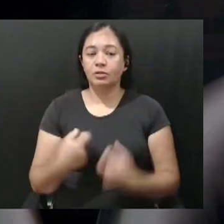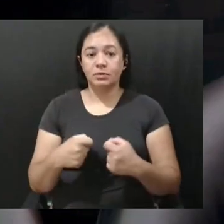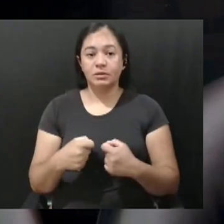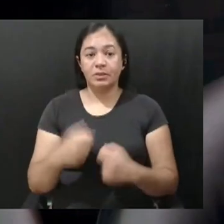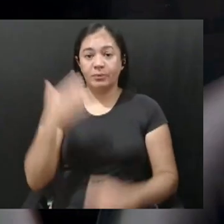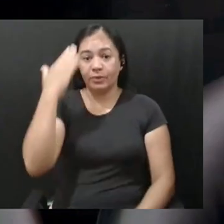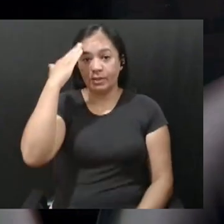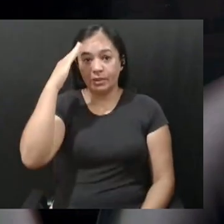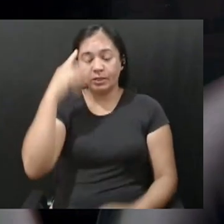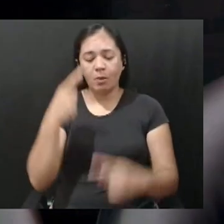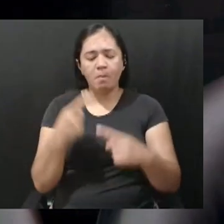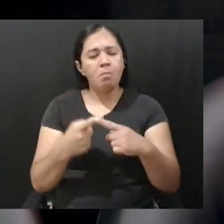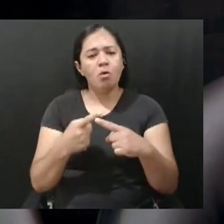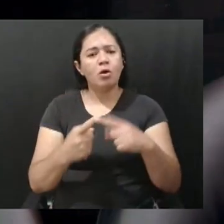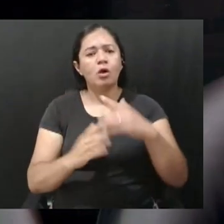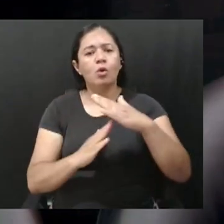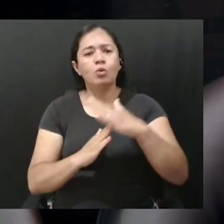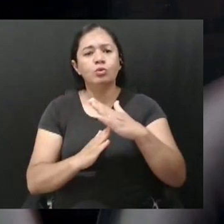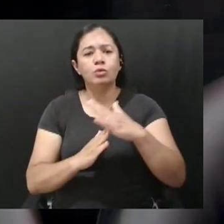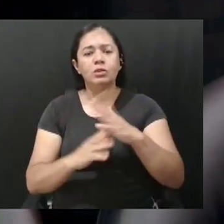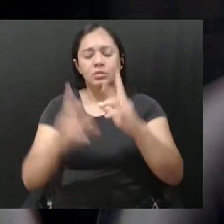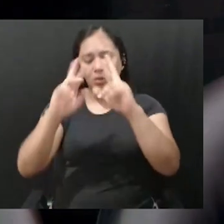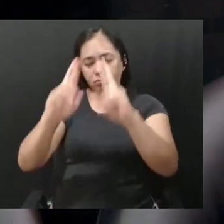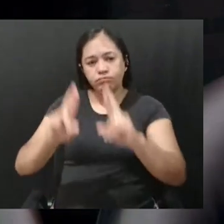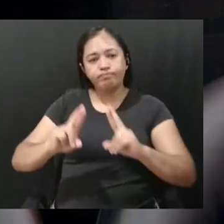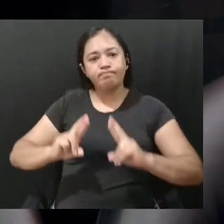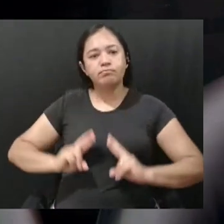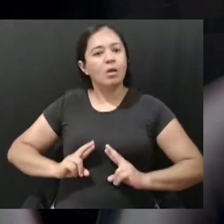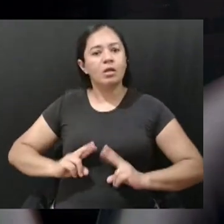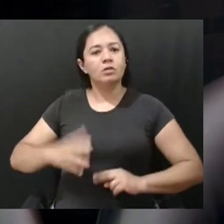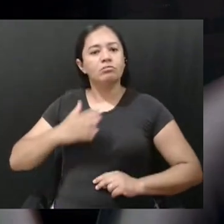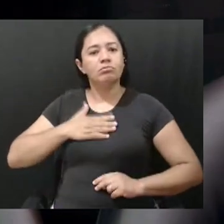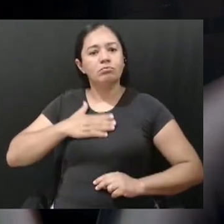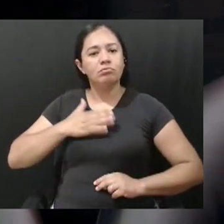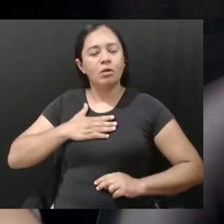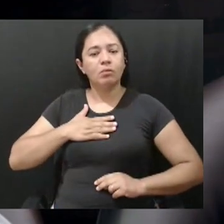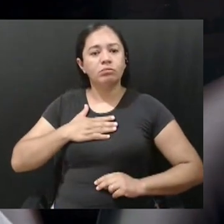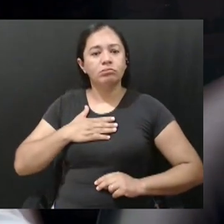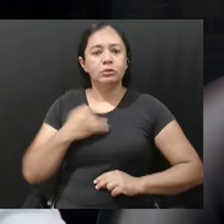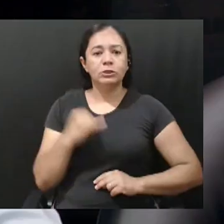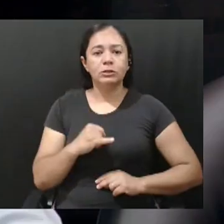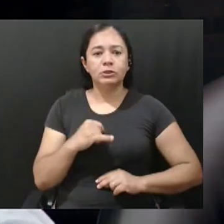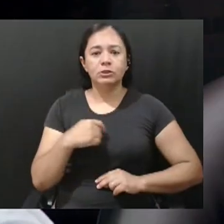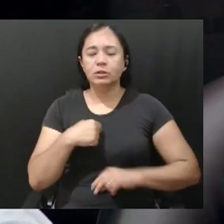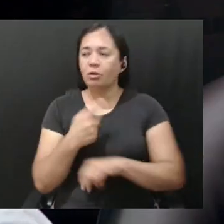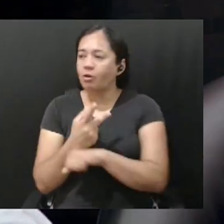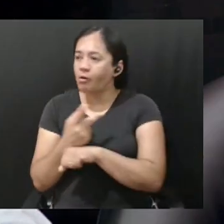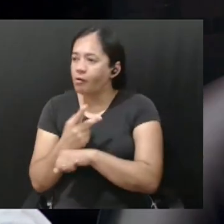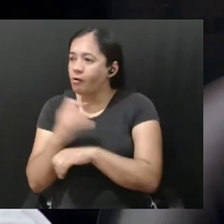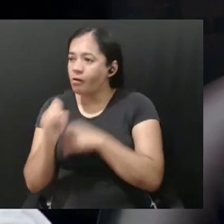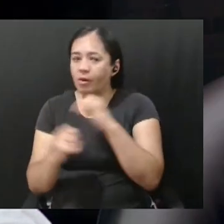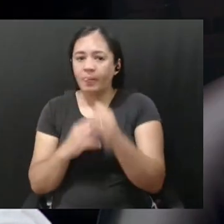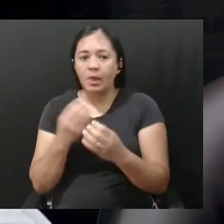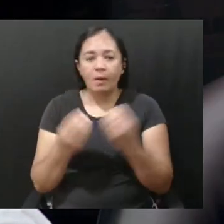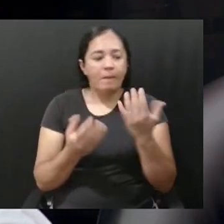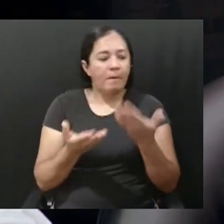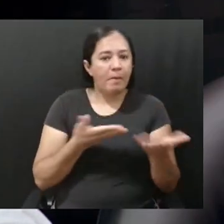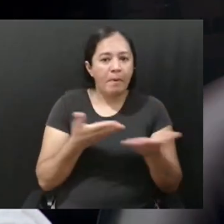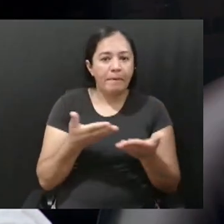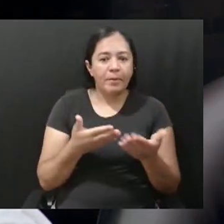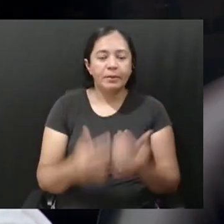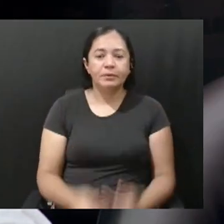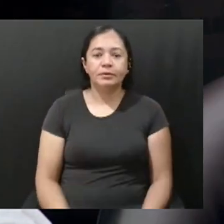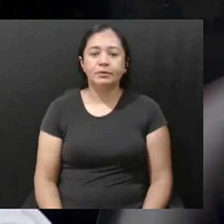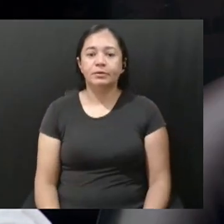um respeito comigo mesmo, né? E aí o que que acontece, né? Se eu tô procurando ali na internet, né, como lidar, tudo mais, etc, vai aparecer, né? Ainda mais hoje, né? Você vai ver um